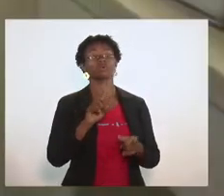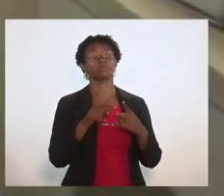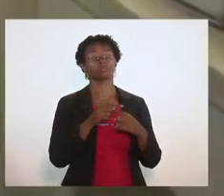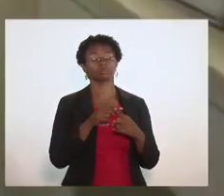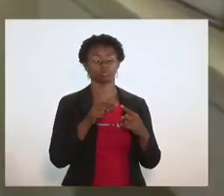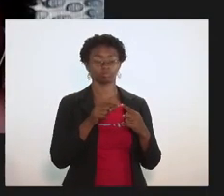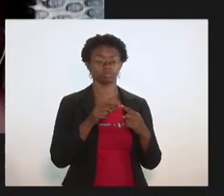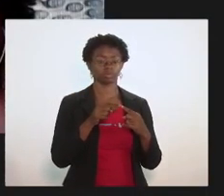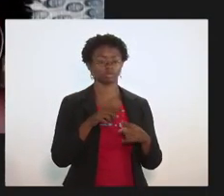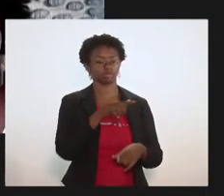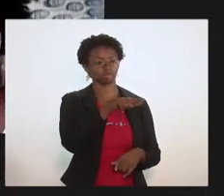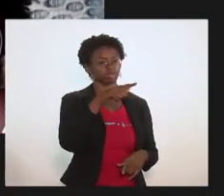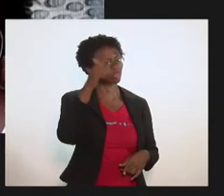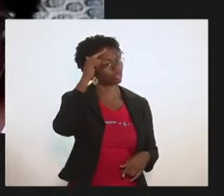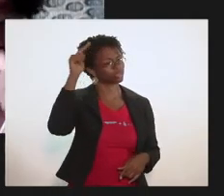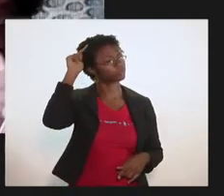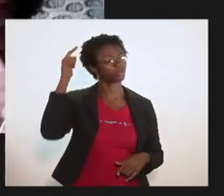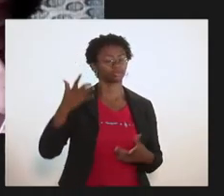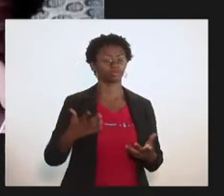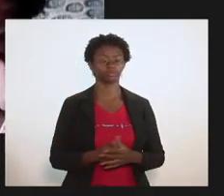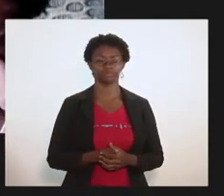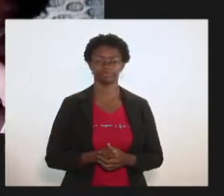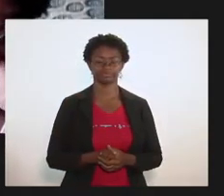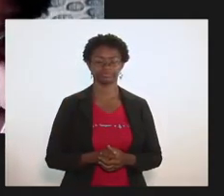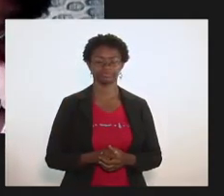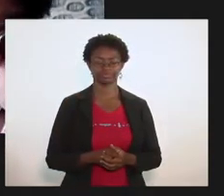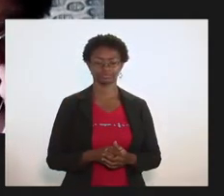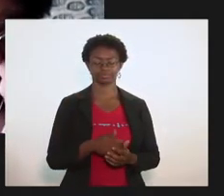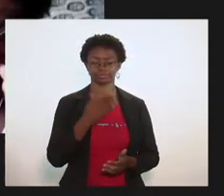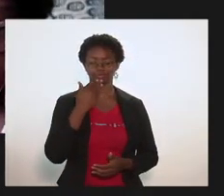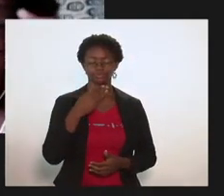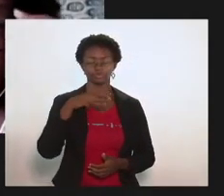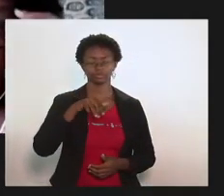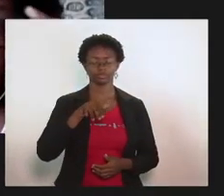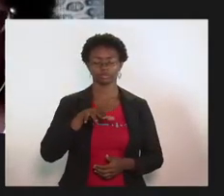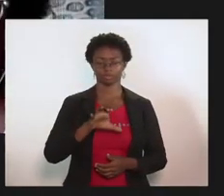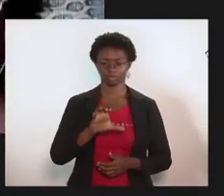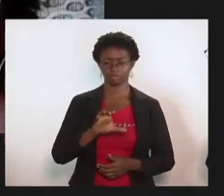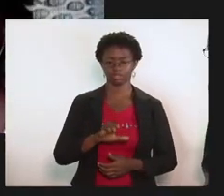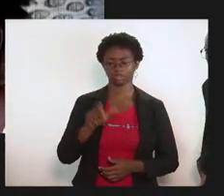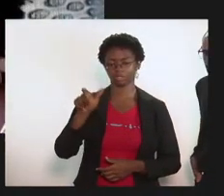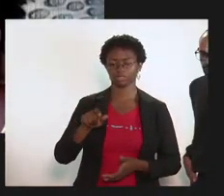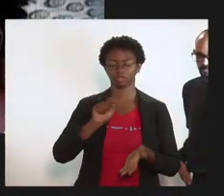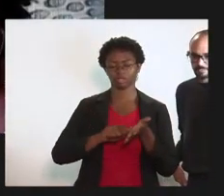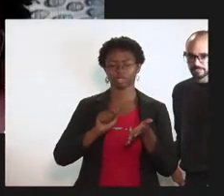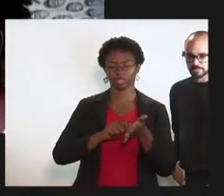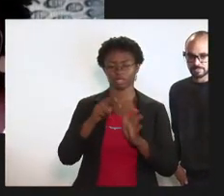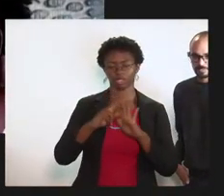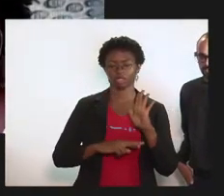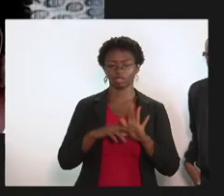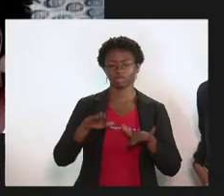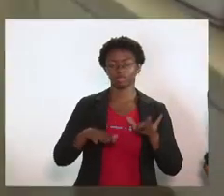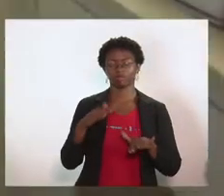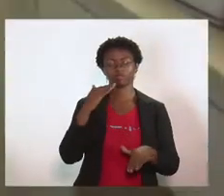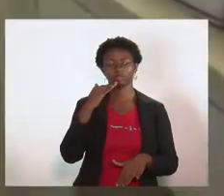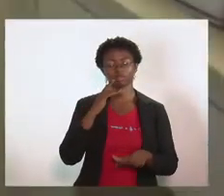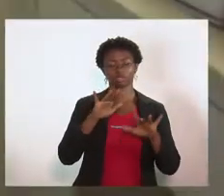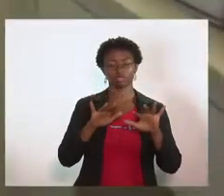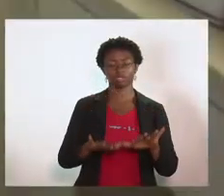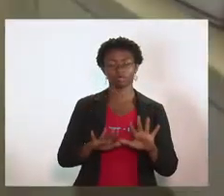de 2017. Tá. O 39, projeto de lei 1449 de 2019, autoria do deputado Alexandre Pinofloc, parecer